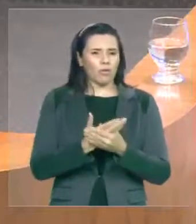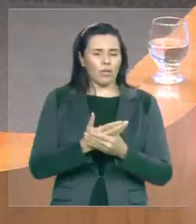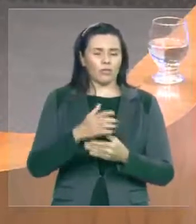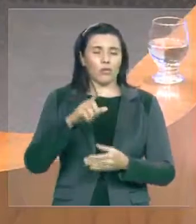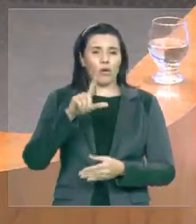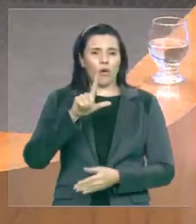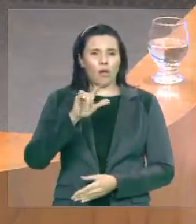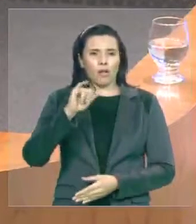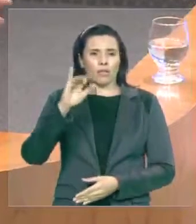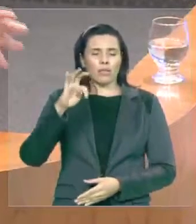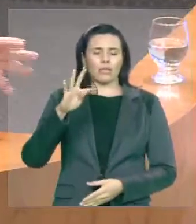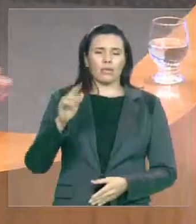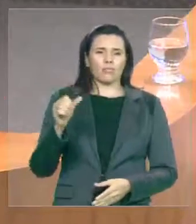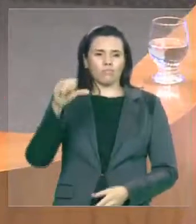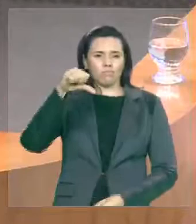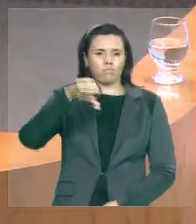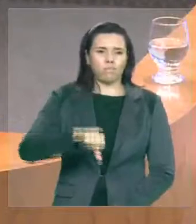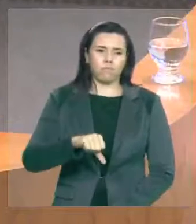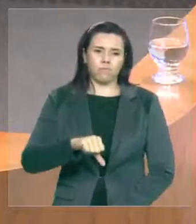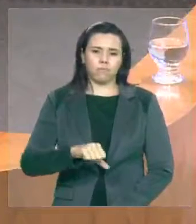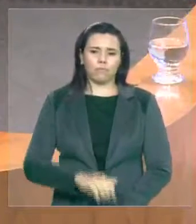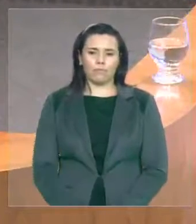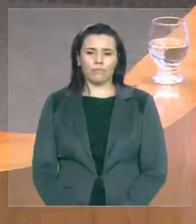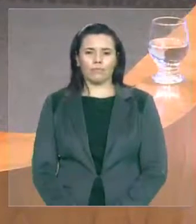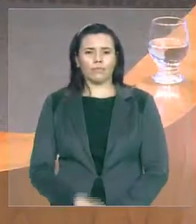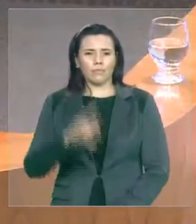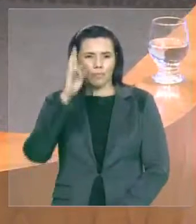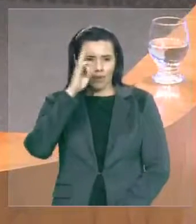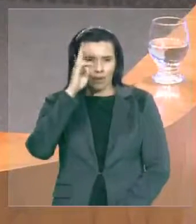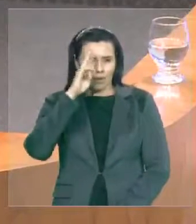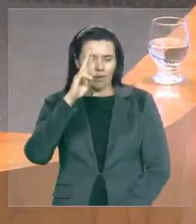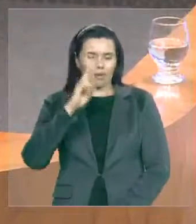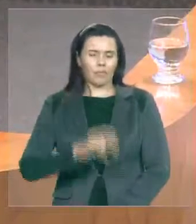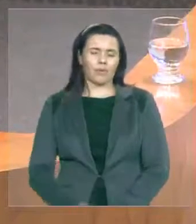Vocês lembram da figura do jacaré que eu falei aqui, dos filmes de Tarzan?